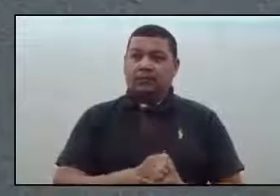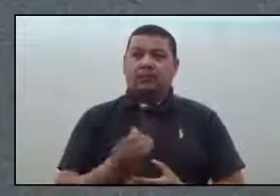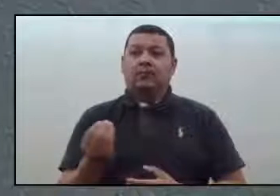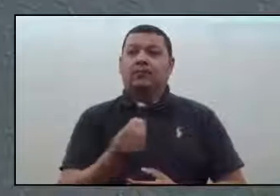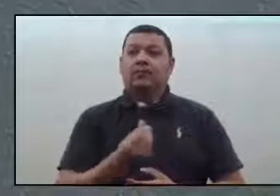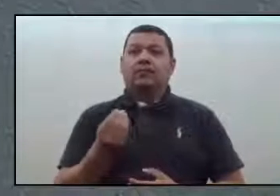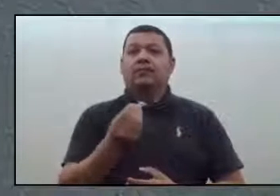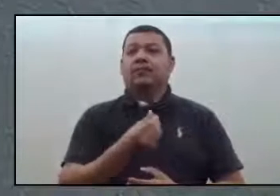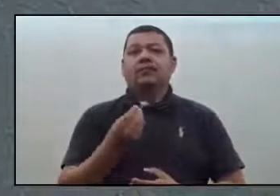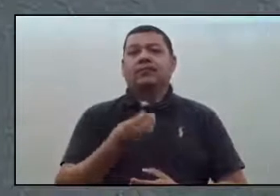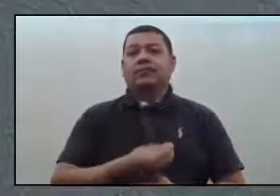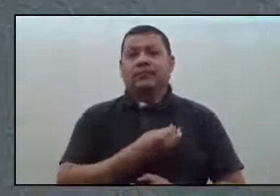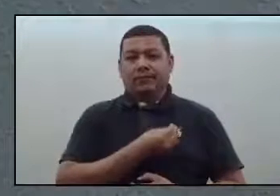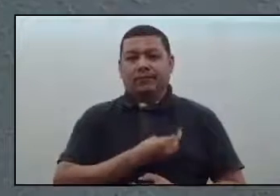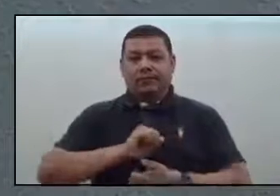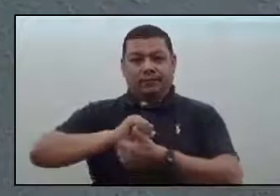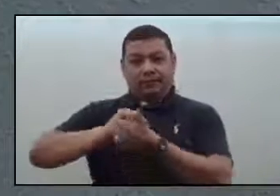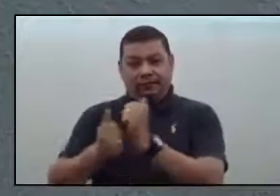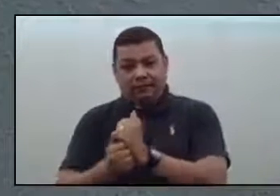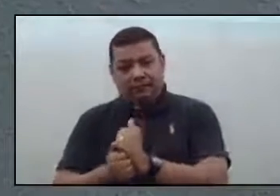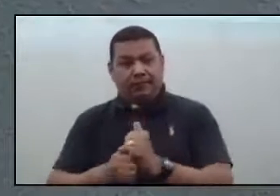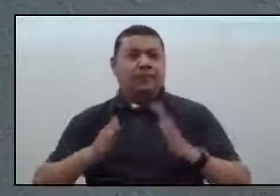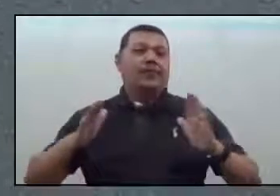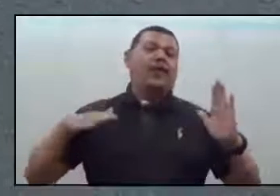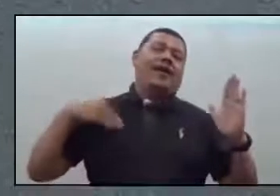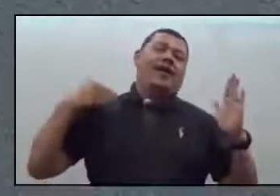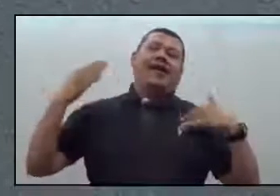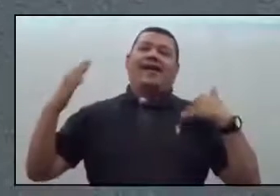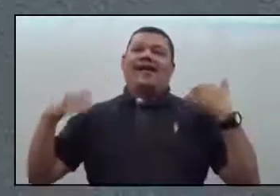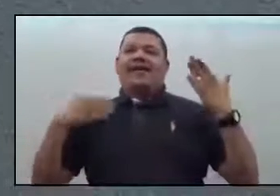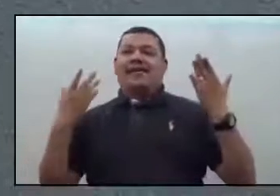qualidade de vida, esporte, lazer,